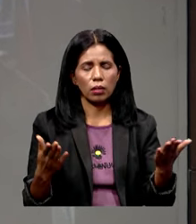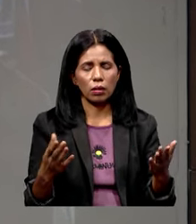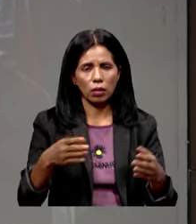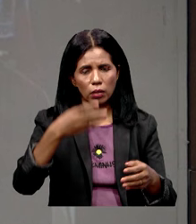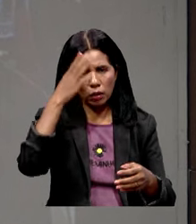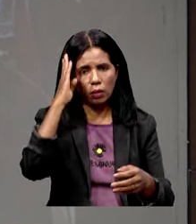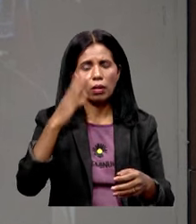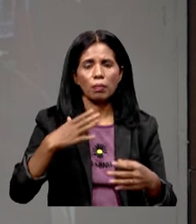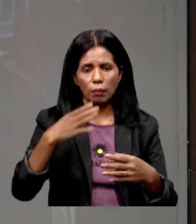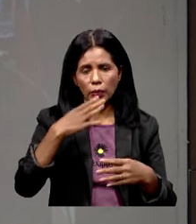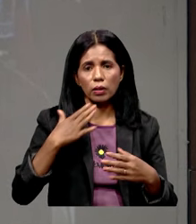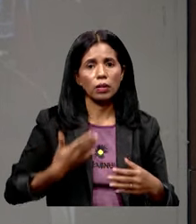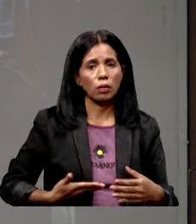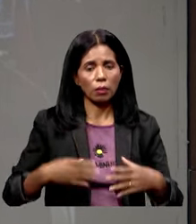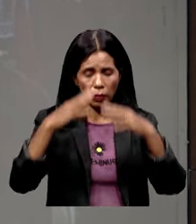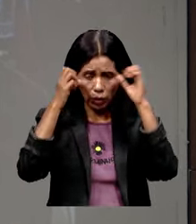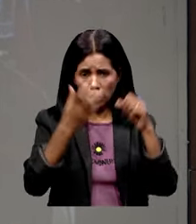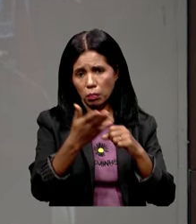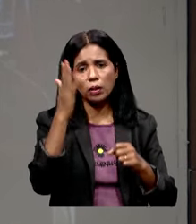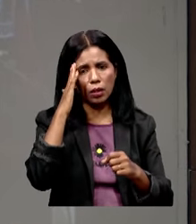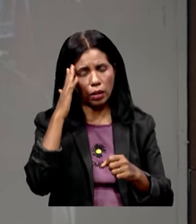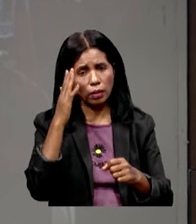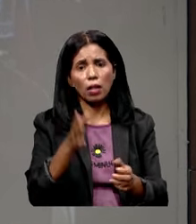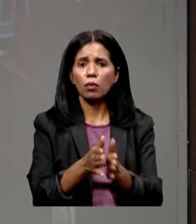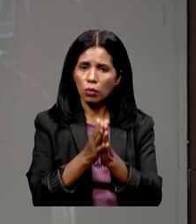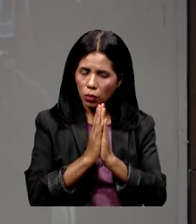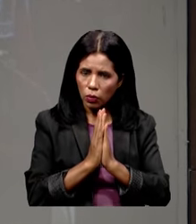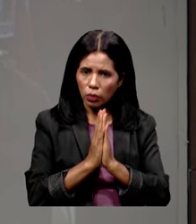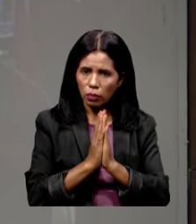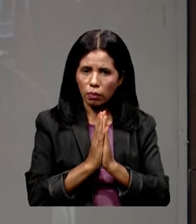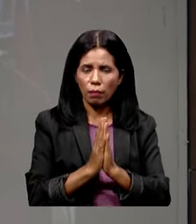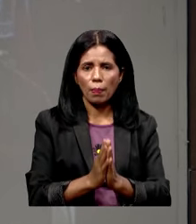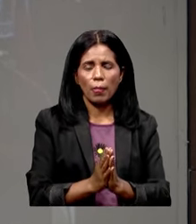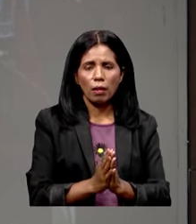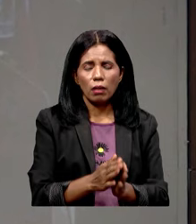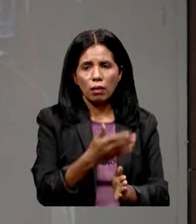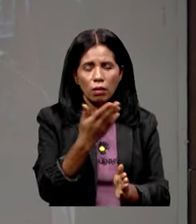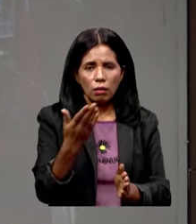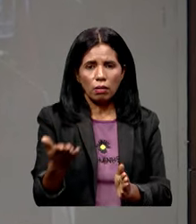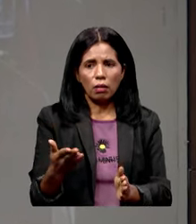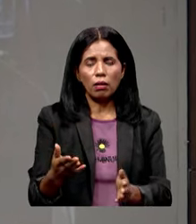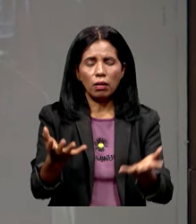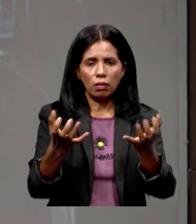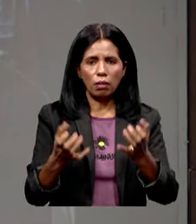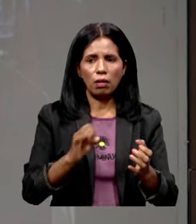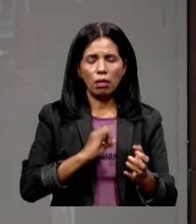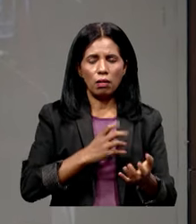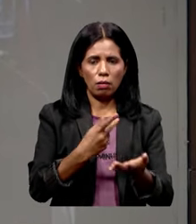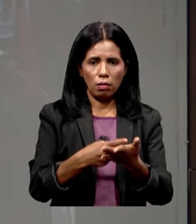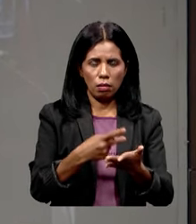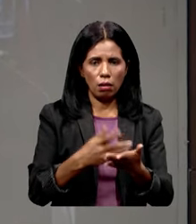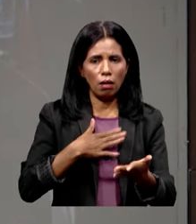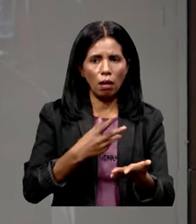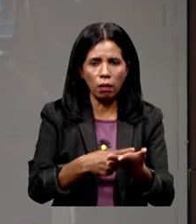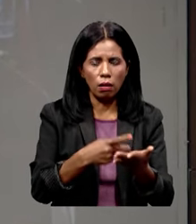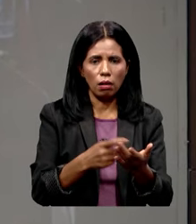bota tene. Tama ne maha husu ita bot ni nia nasa disponibilidade par hau ne proposa ne hahoru ka